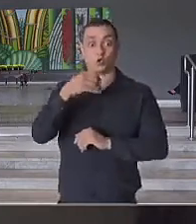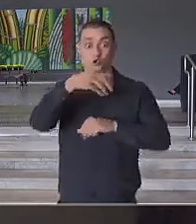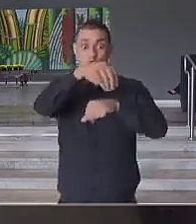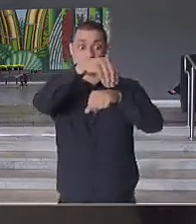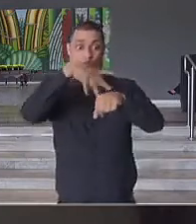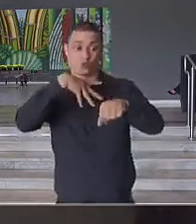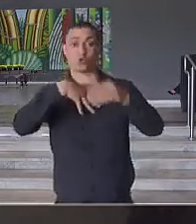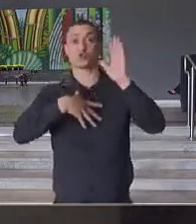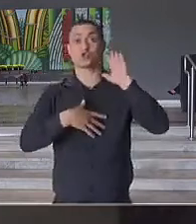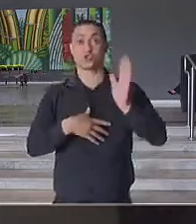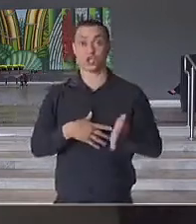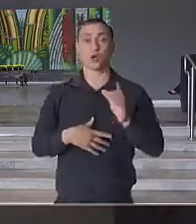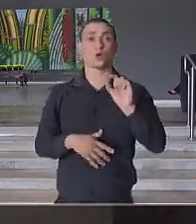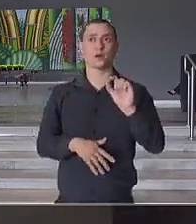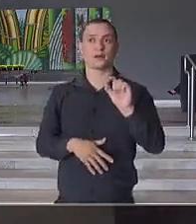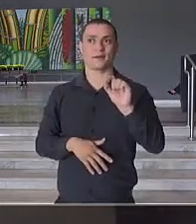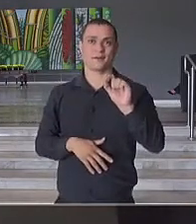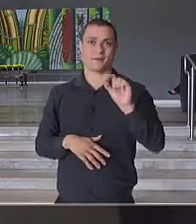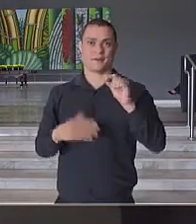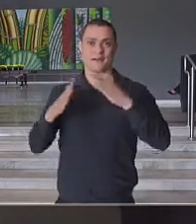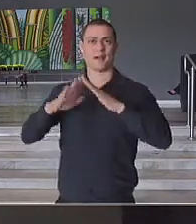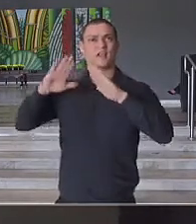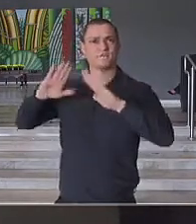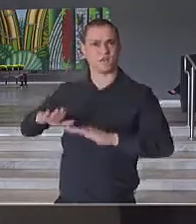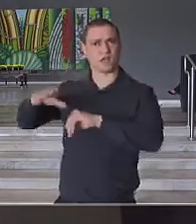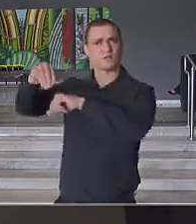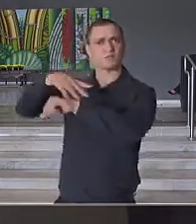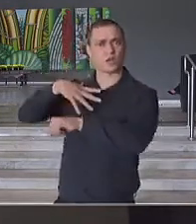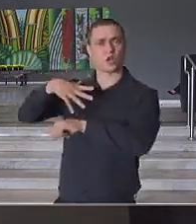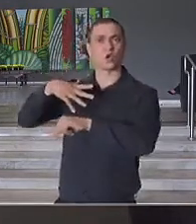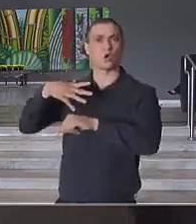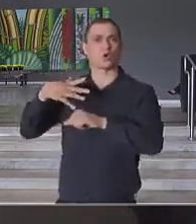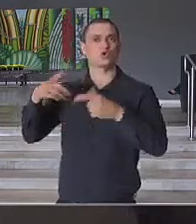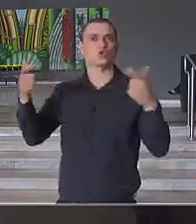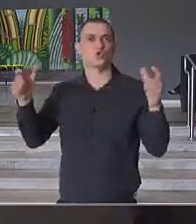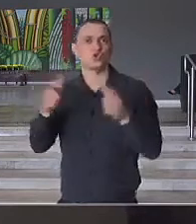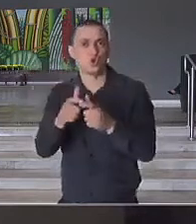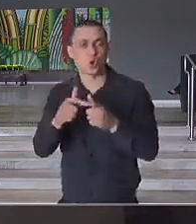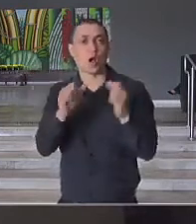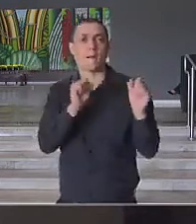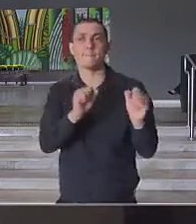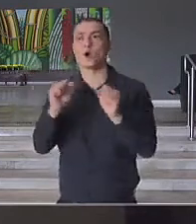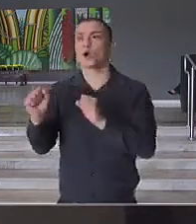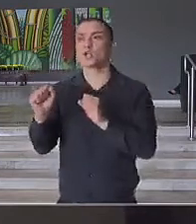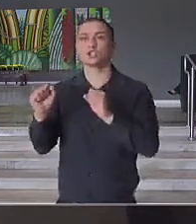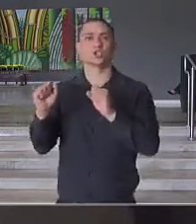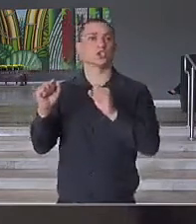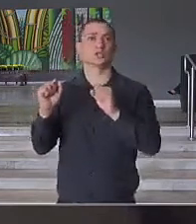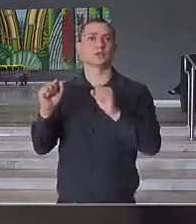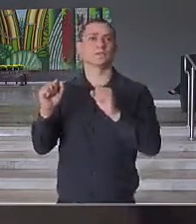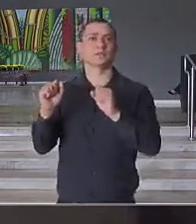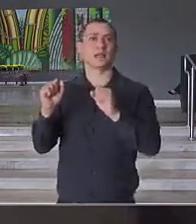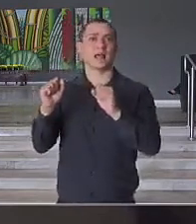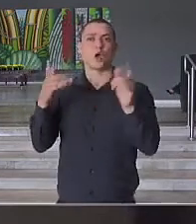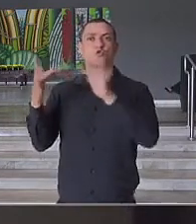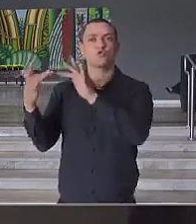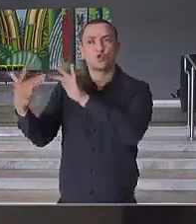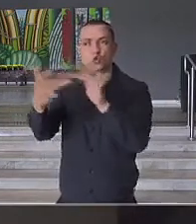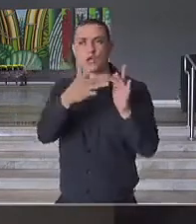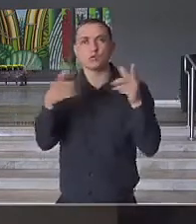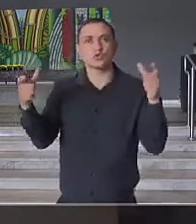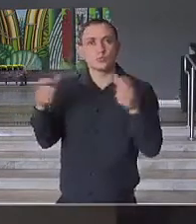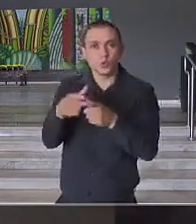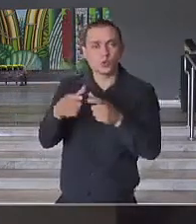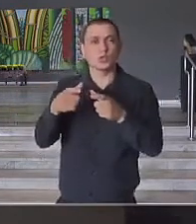recomendação é permanecer em casa, é diminuir a possibilidade do contato físico,